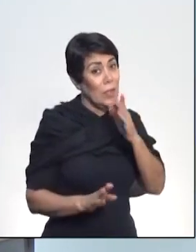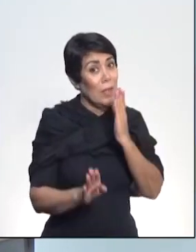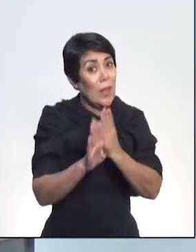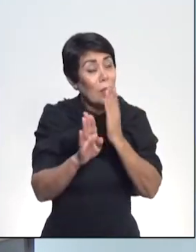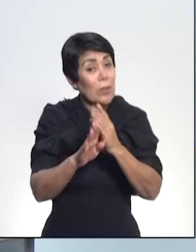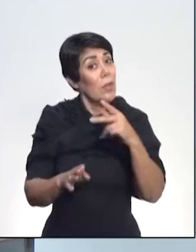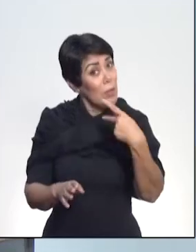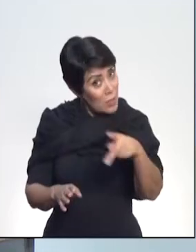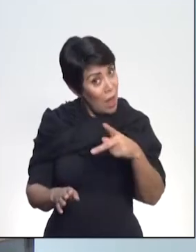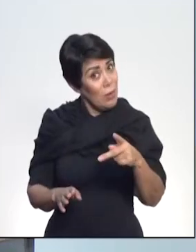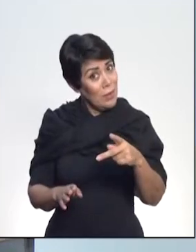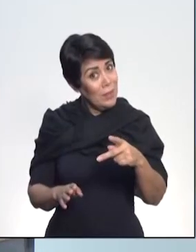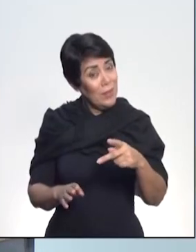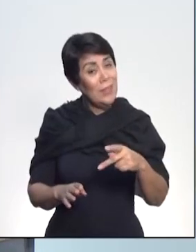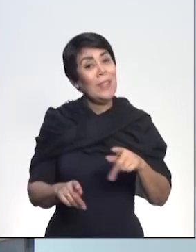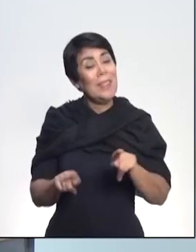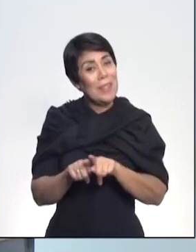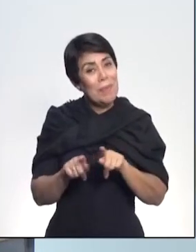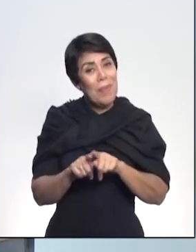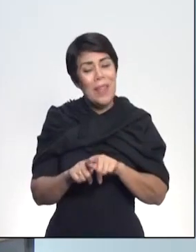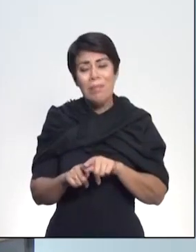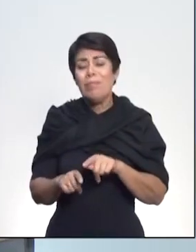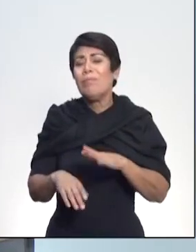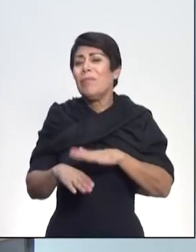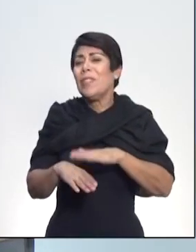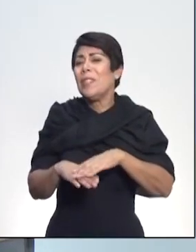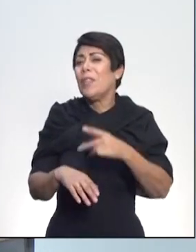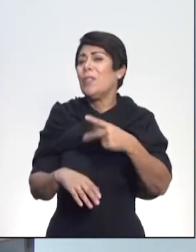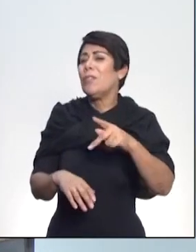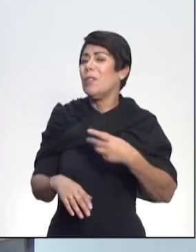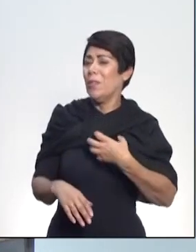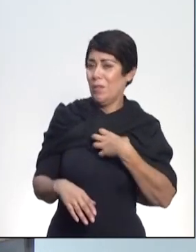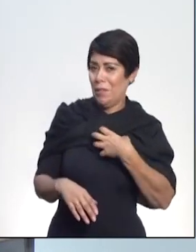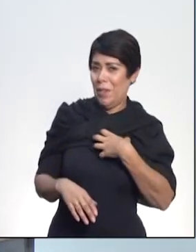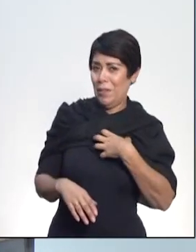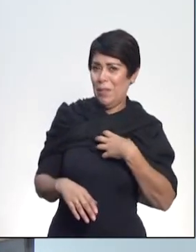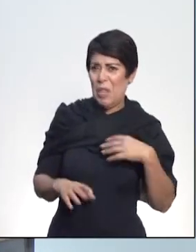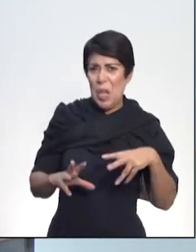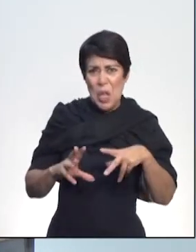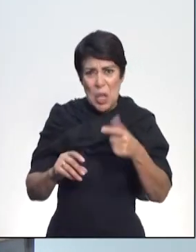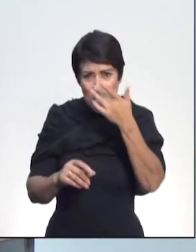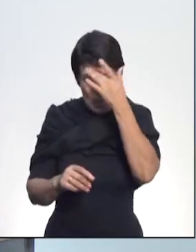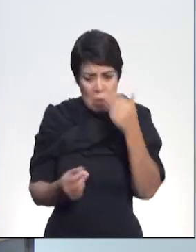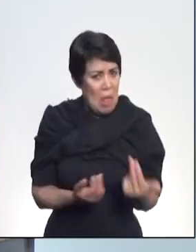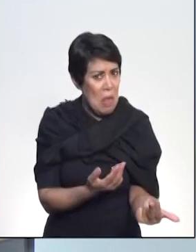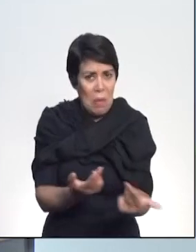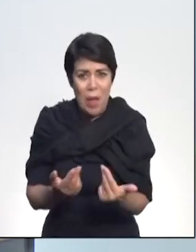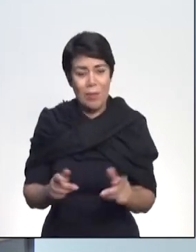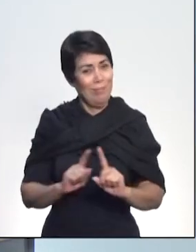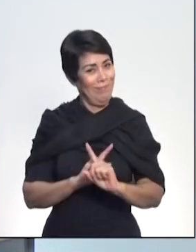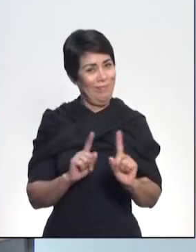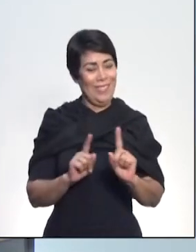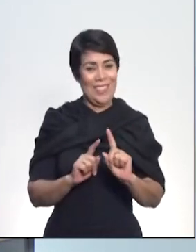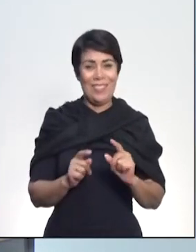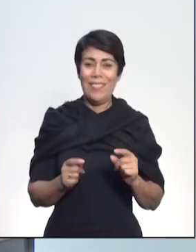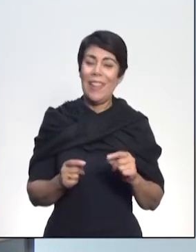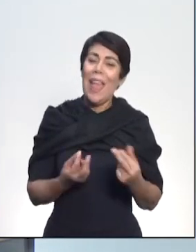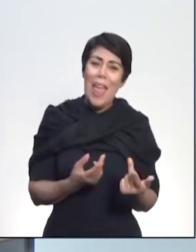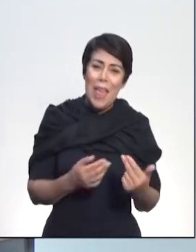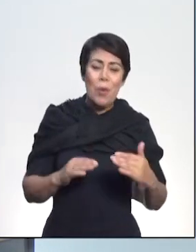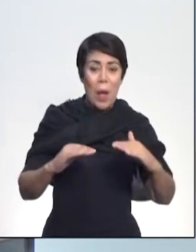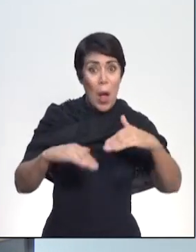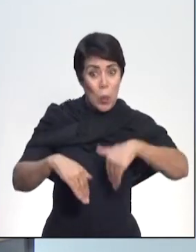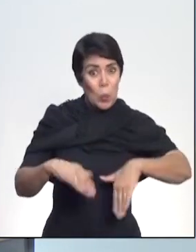até incentive que cada um é de um jeito. Né? Nem todos são iguais. E a mesma coisa na sala de aula. Não é porque a